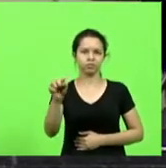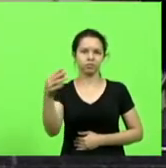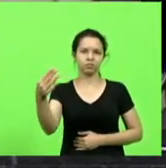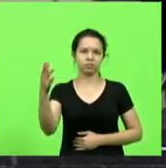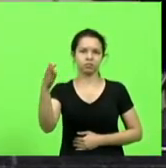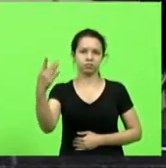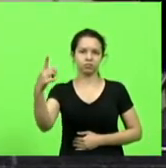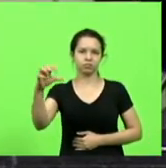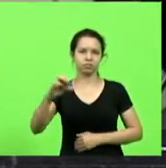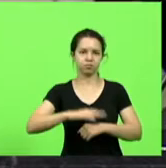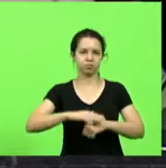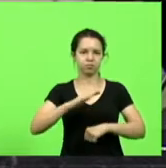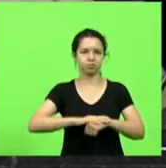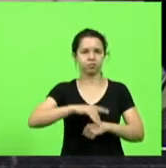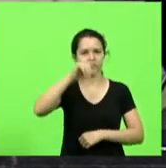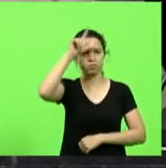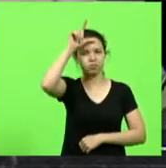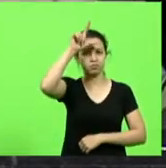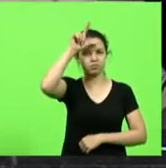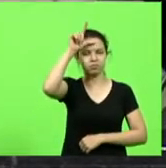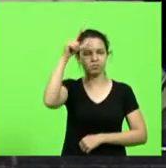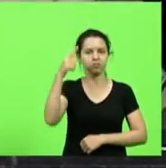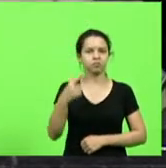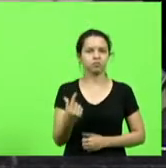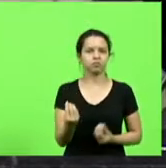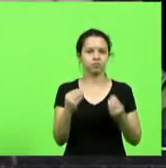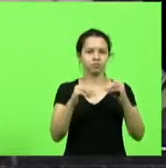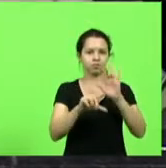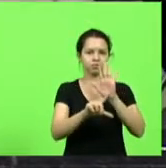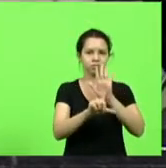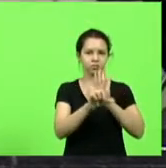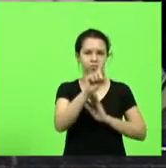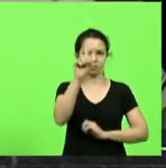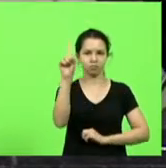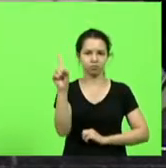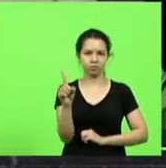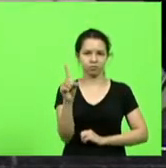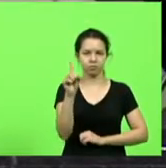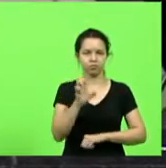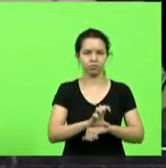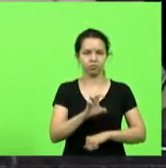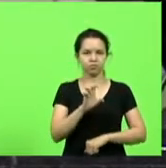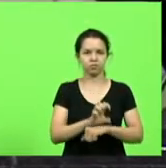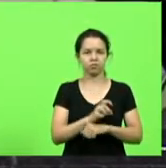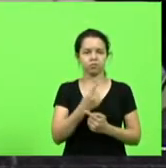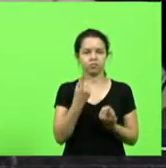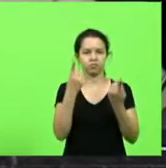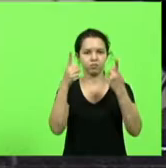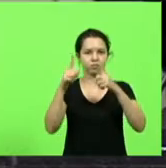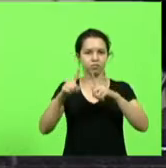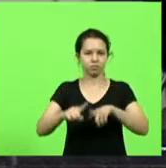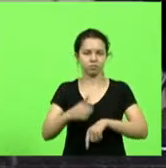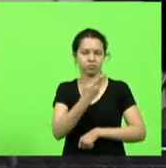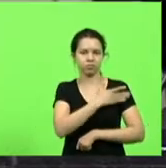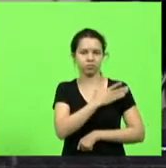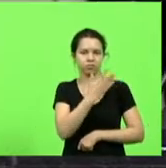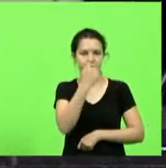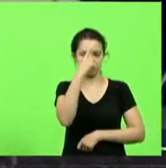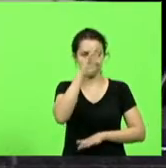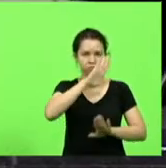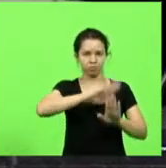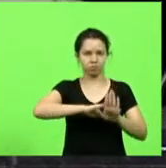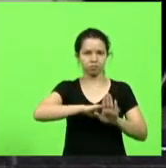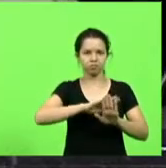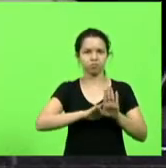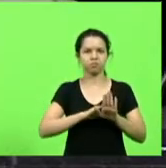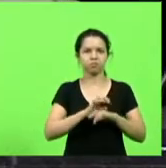460.3/2019, autor deputado Sargento Lima, institui o Dia Estadual de Combate à Intolerância Ideológica no Estado de Santa Catarina e adota outras